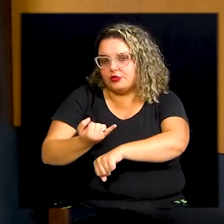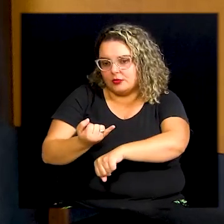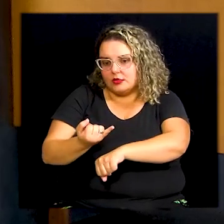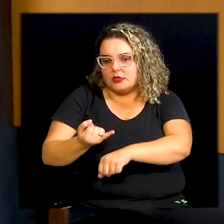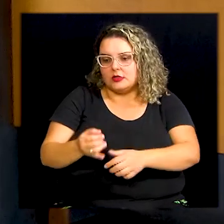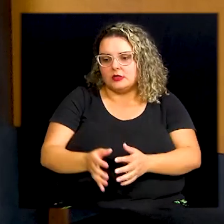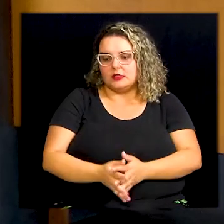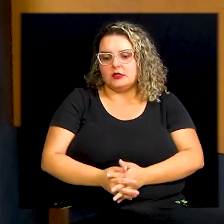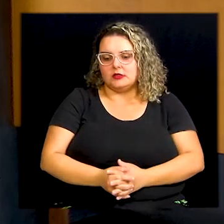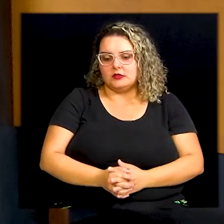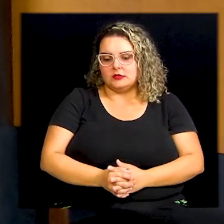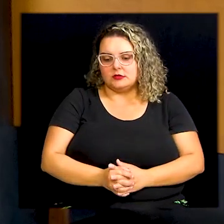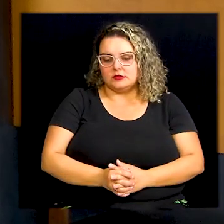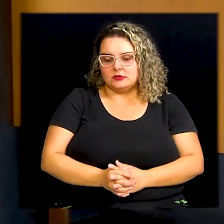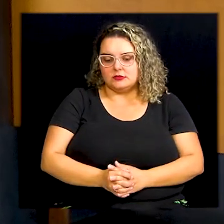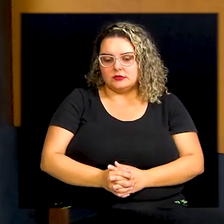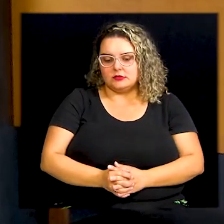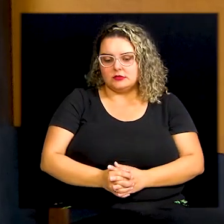era